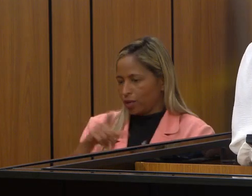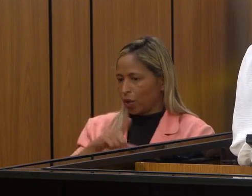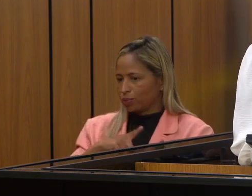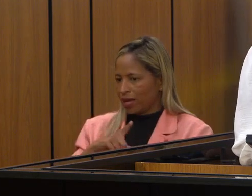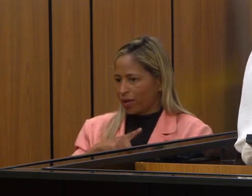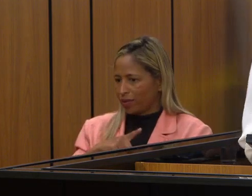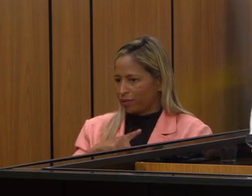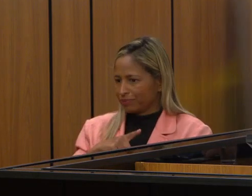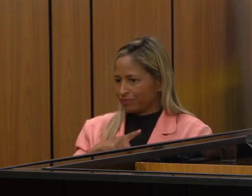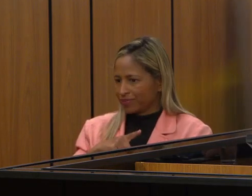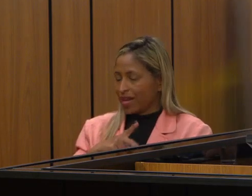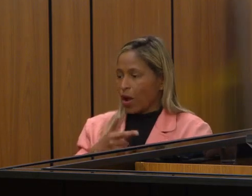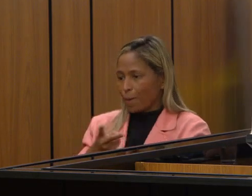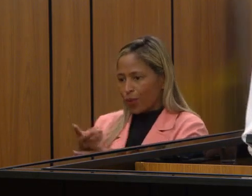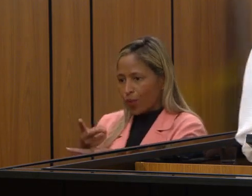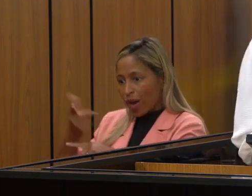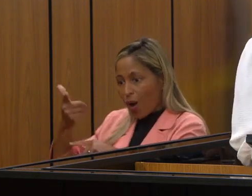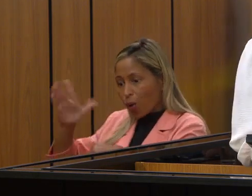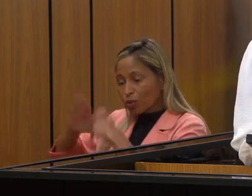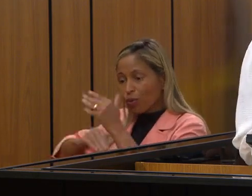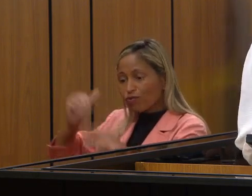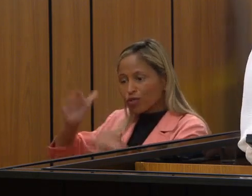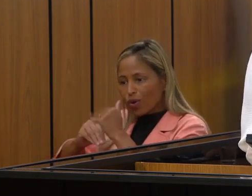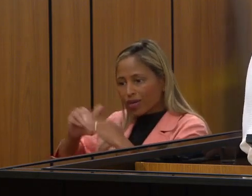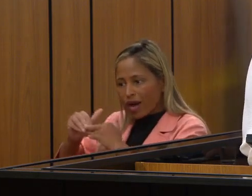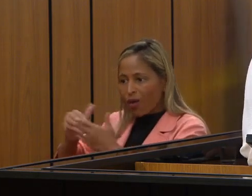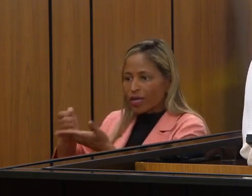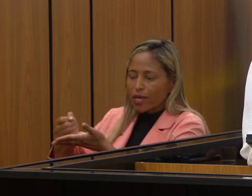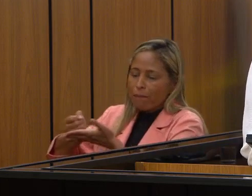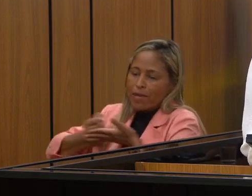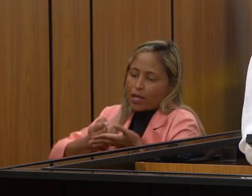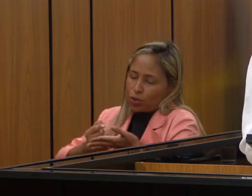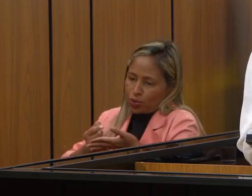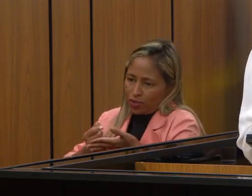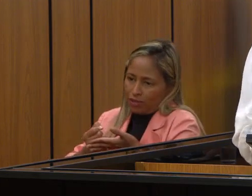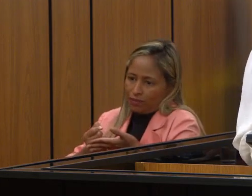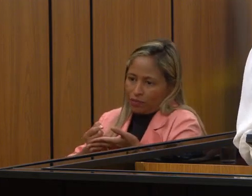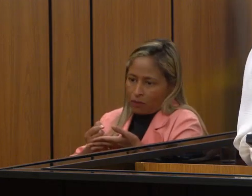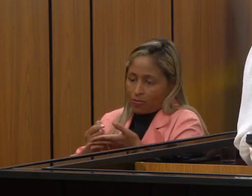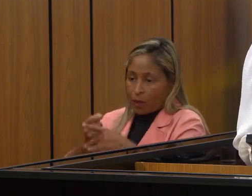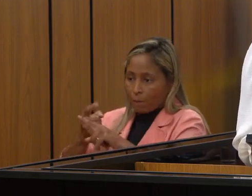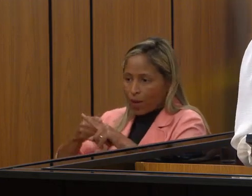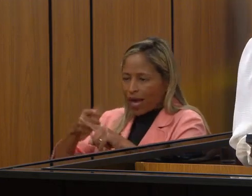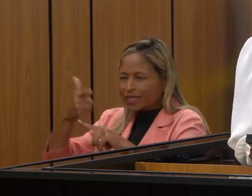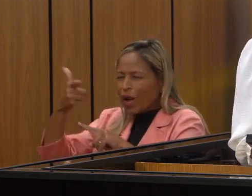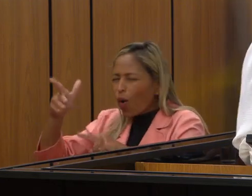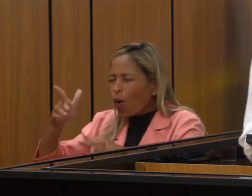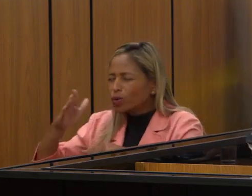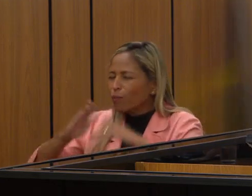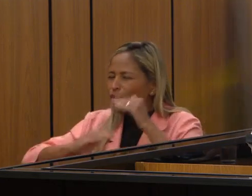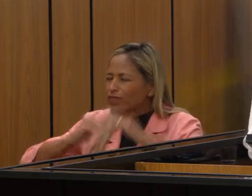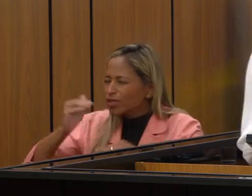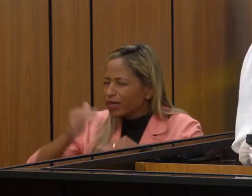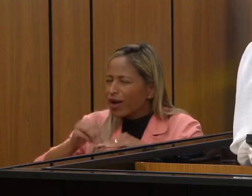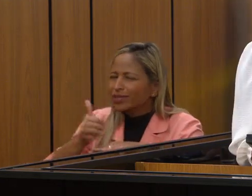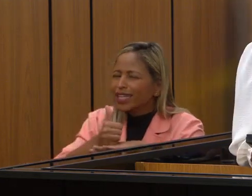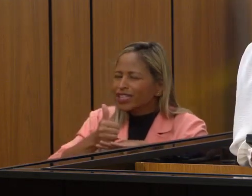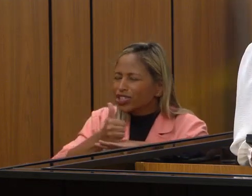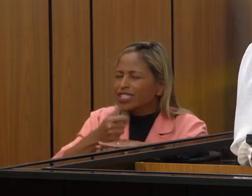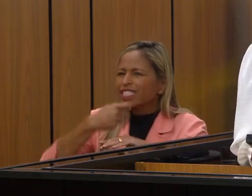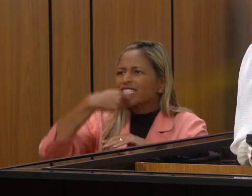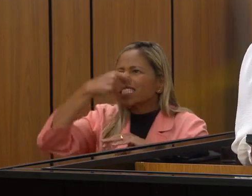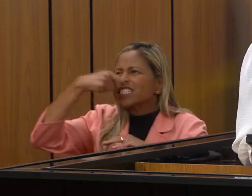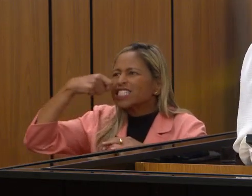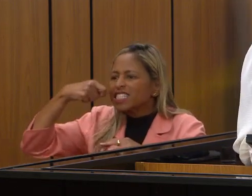falou né ediné de procurar um dentista de alguém que nos Estenda a mão porque até para você conseguir um profissional que queria te estender